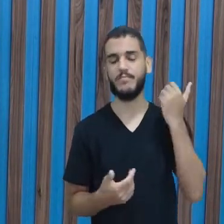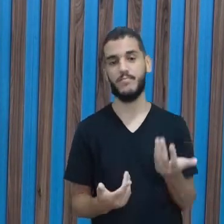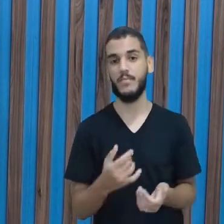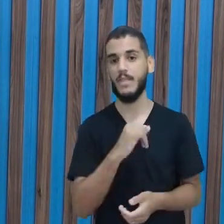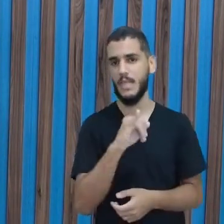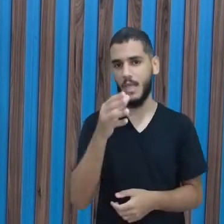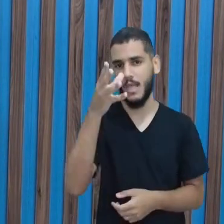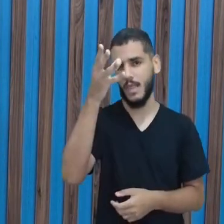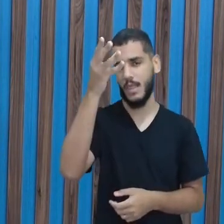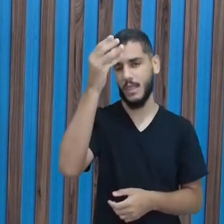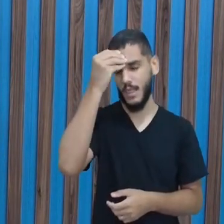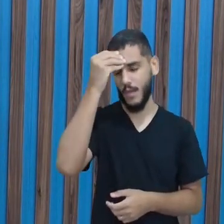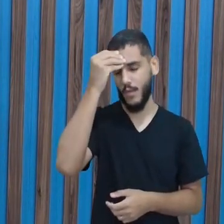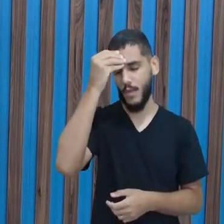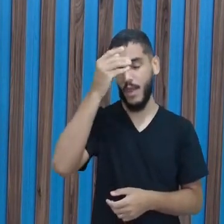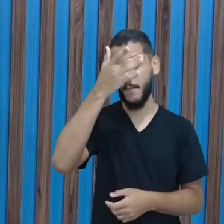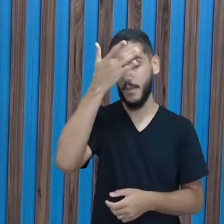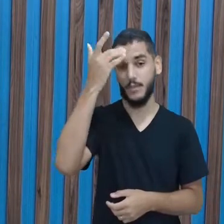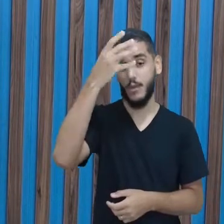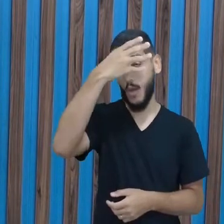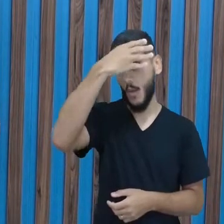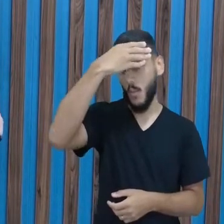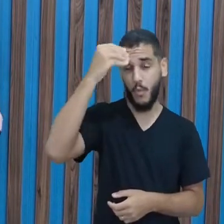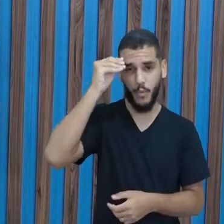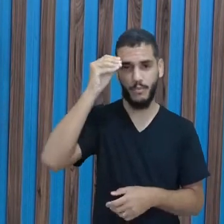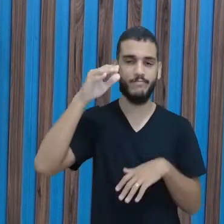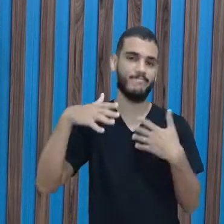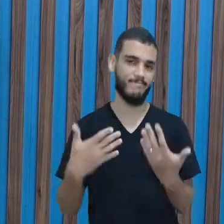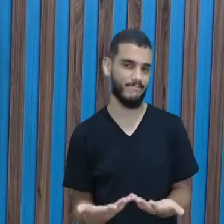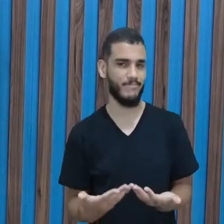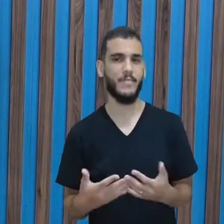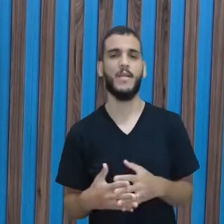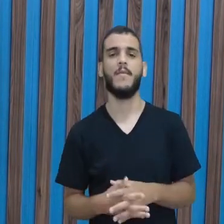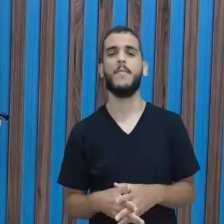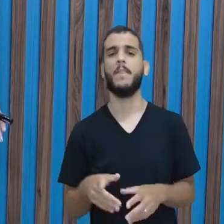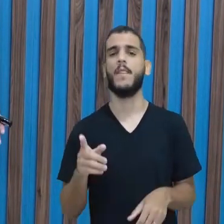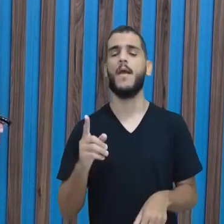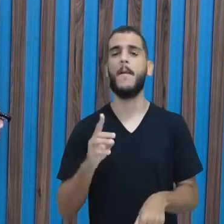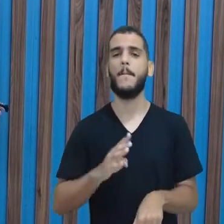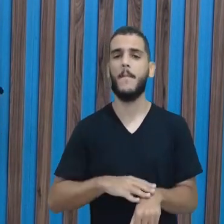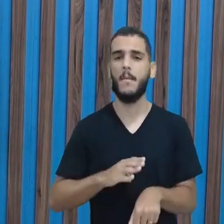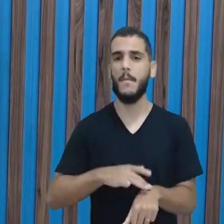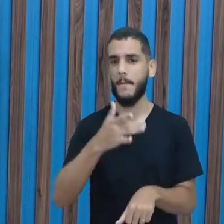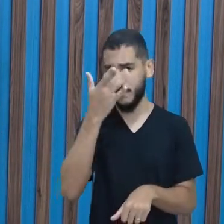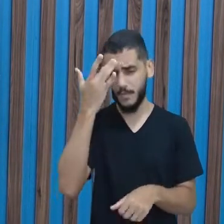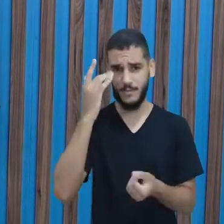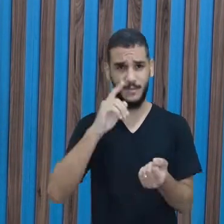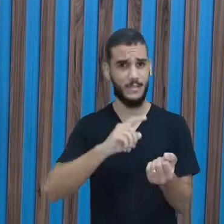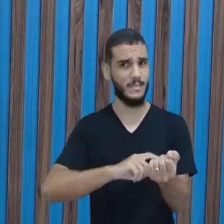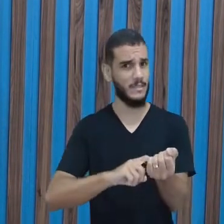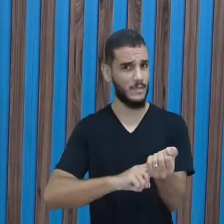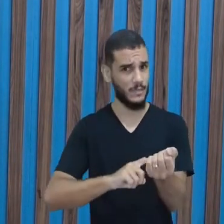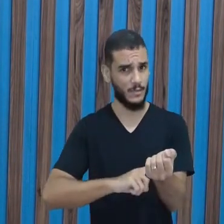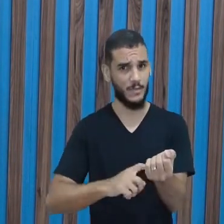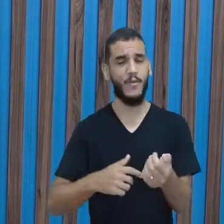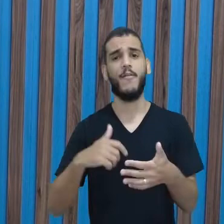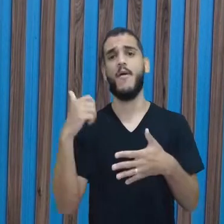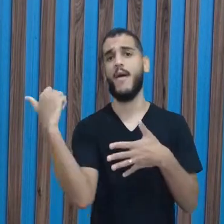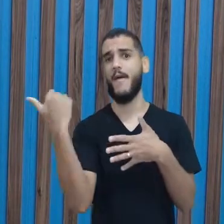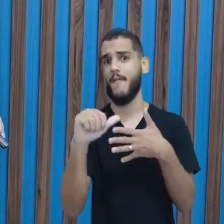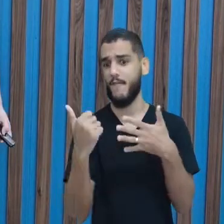Você não lembra na hora que você precisa, na hora que você está nervoso. Quando é que a gente está nervoso? Quando a gente está sendo avaliado, né?